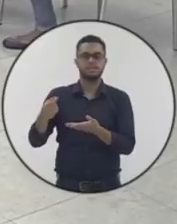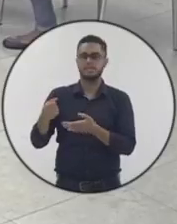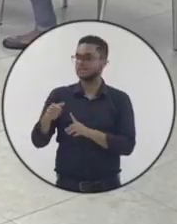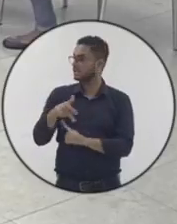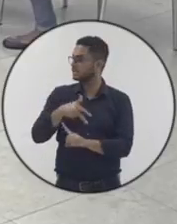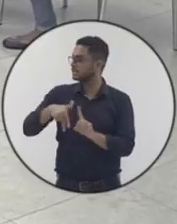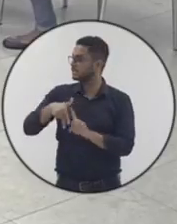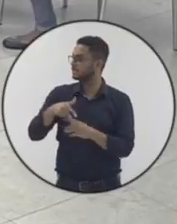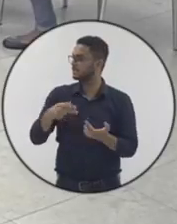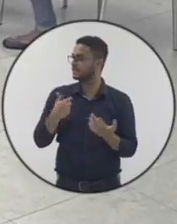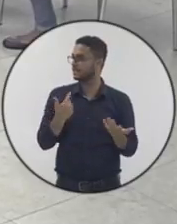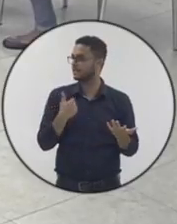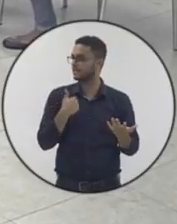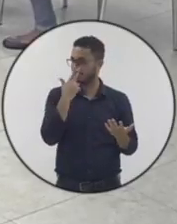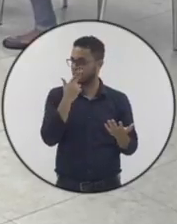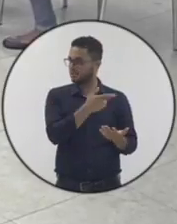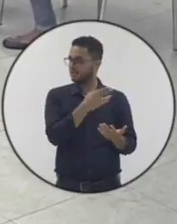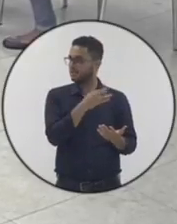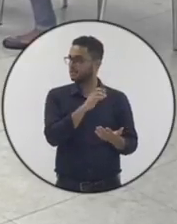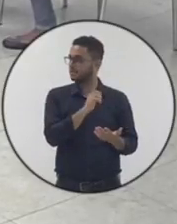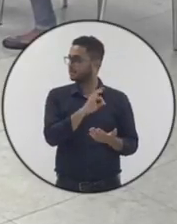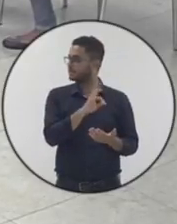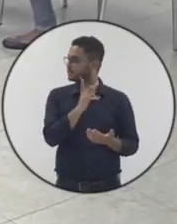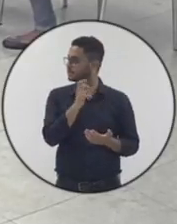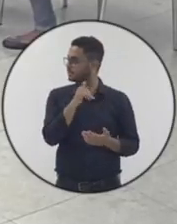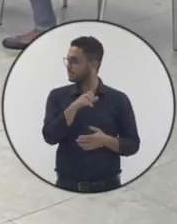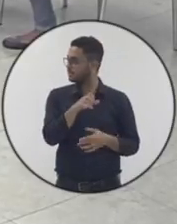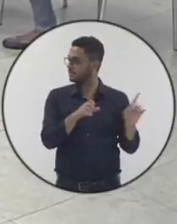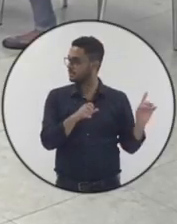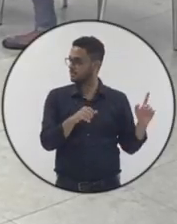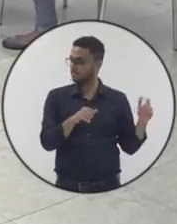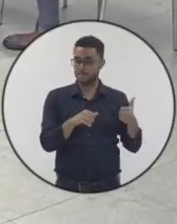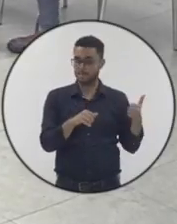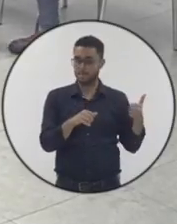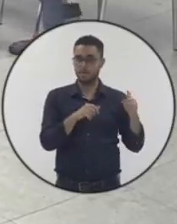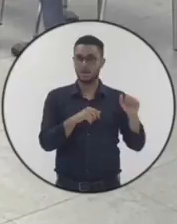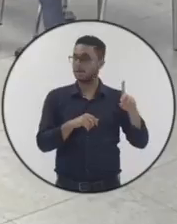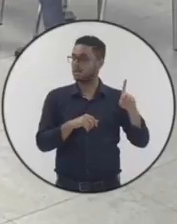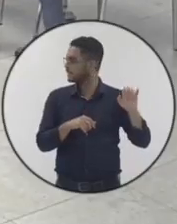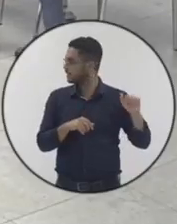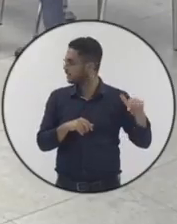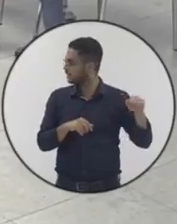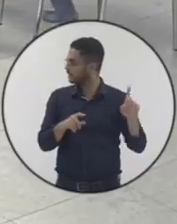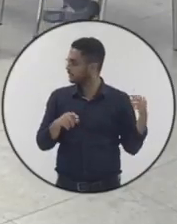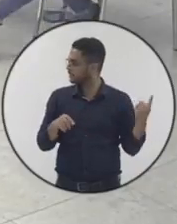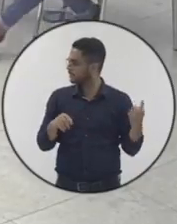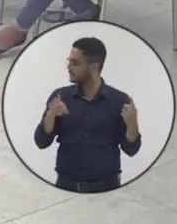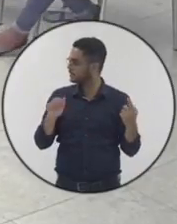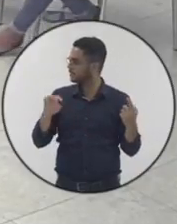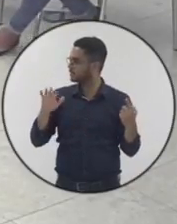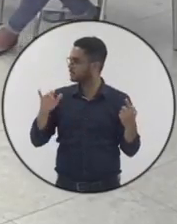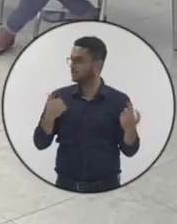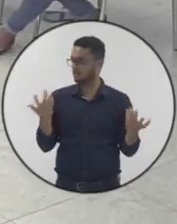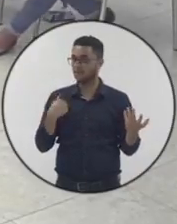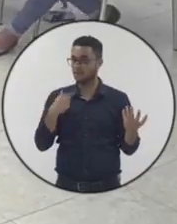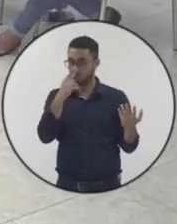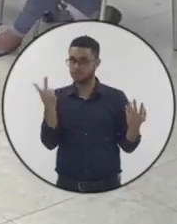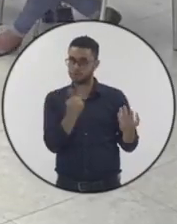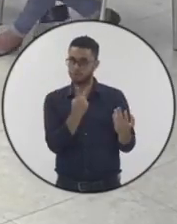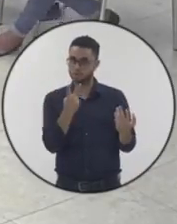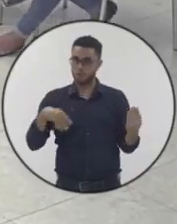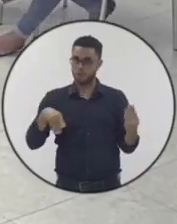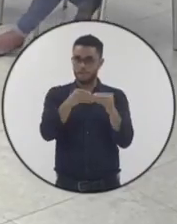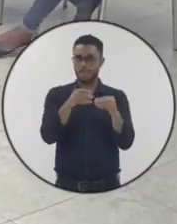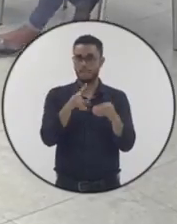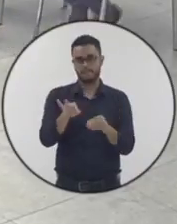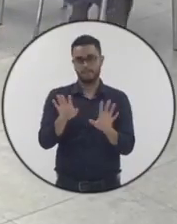para você, né? Então... vou passar para a Adriana, em seguida a Tatiane, ela já... Eu acho que a gente se complementa, né? Eu acho que a Fernanda, na